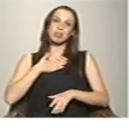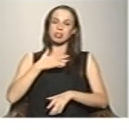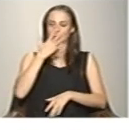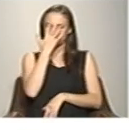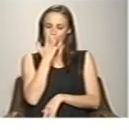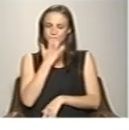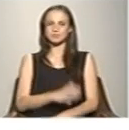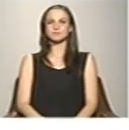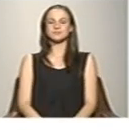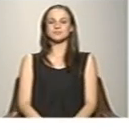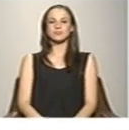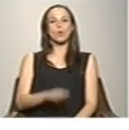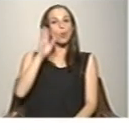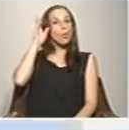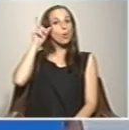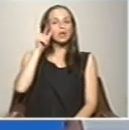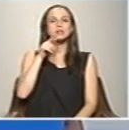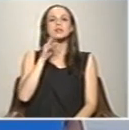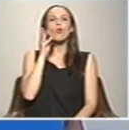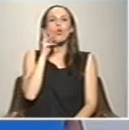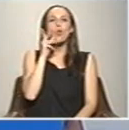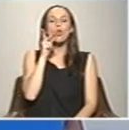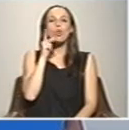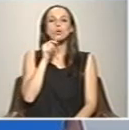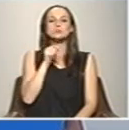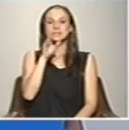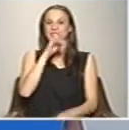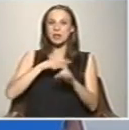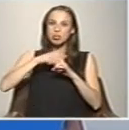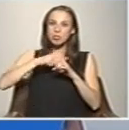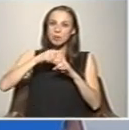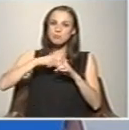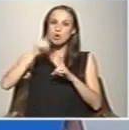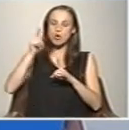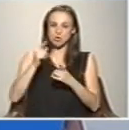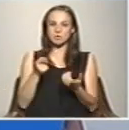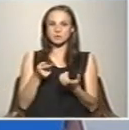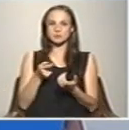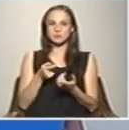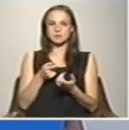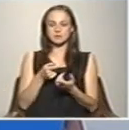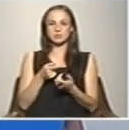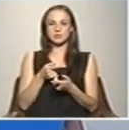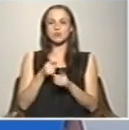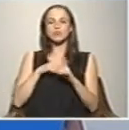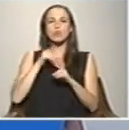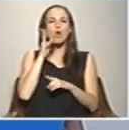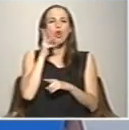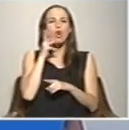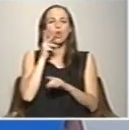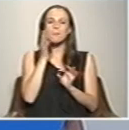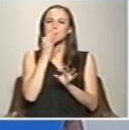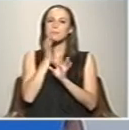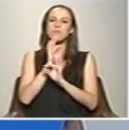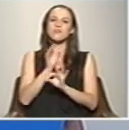Portanto, o leite morno, o leite, quanto maior for a temperatura, até um determinado ponto, mas morno é o ideal para